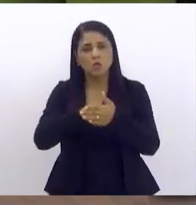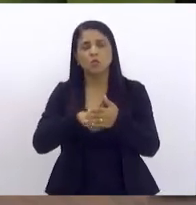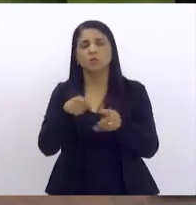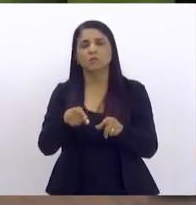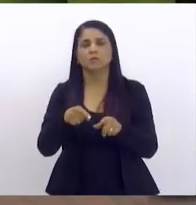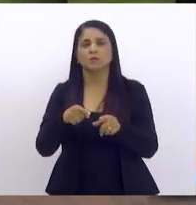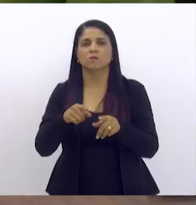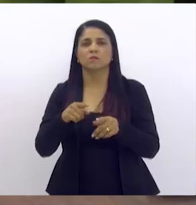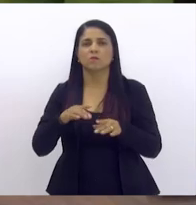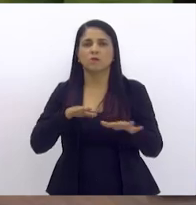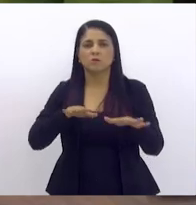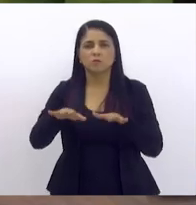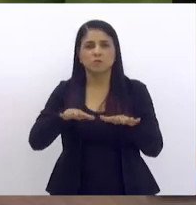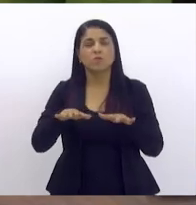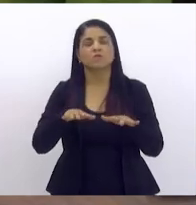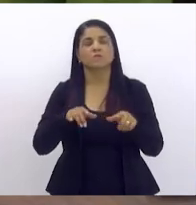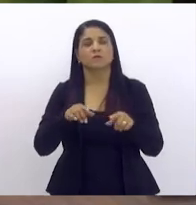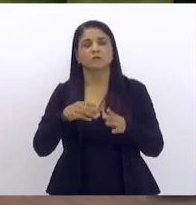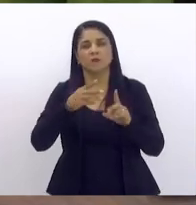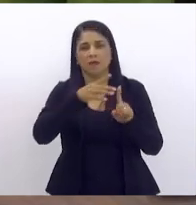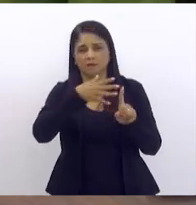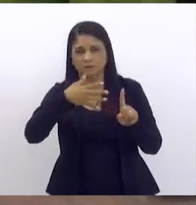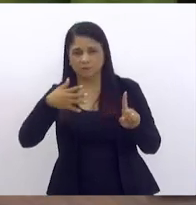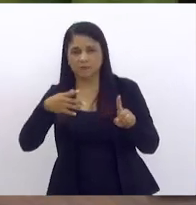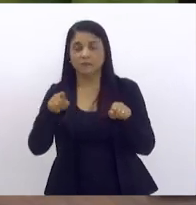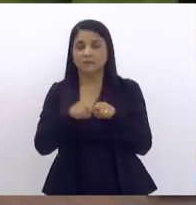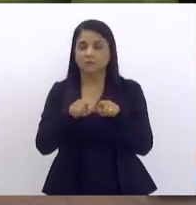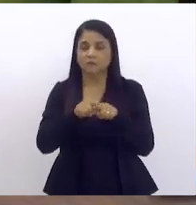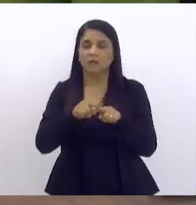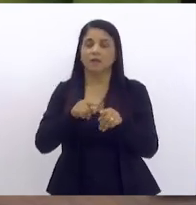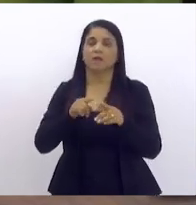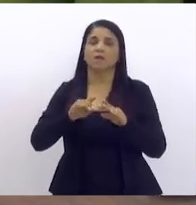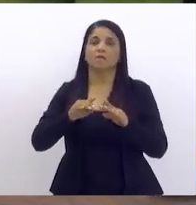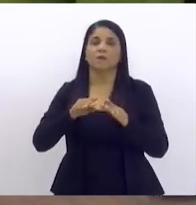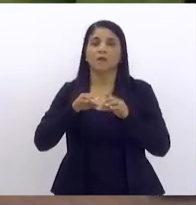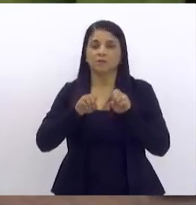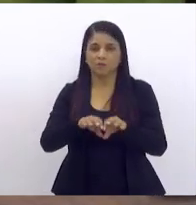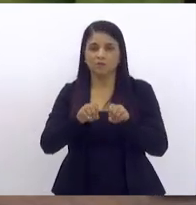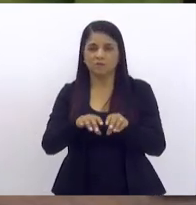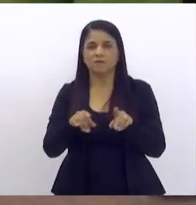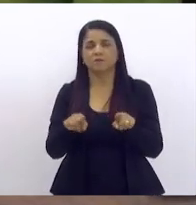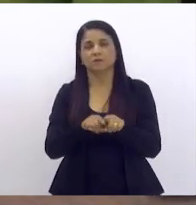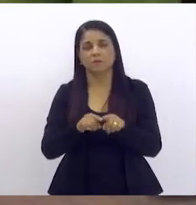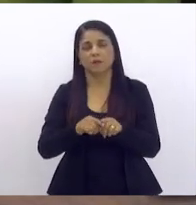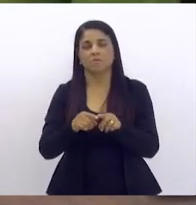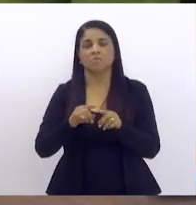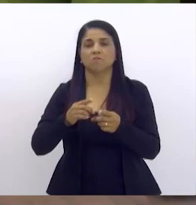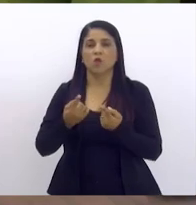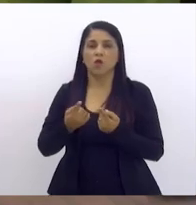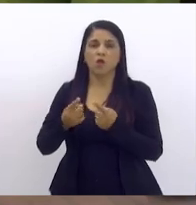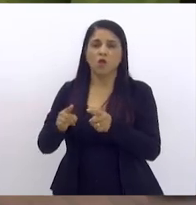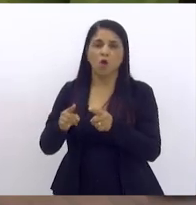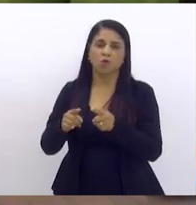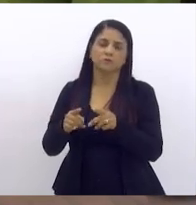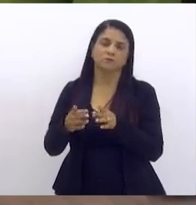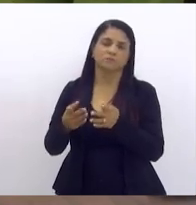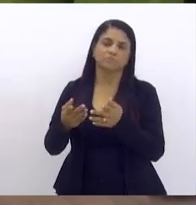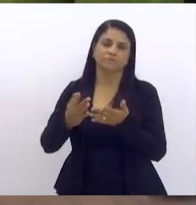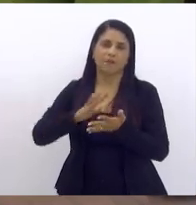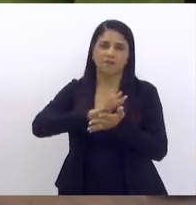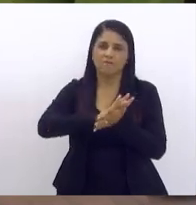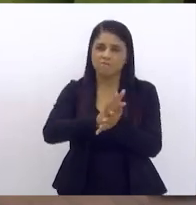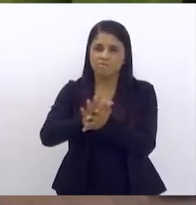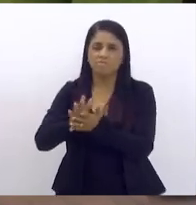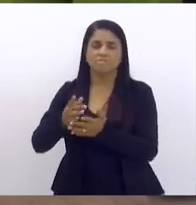e combate à intolerância religiosa. É uma das principais figuras, presidente, do movimento LGBT no